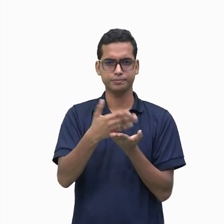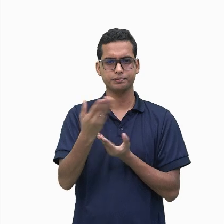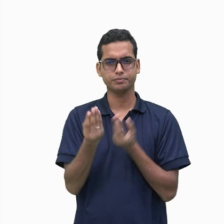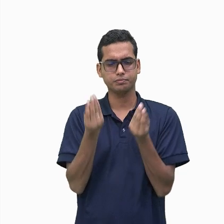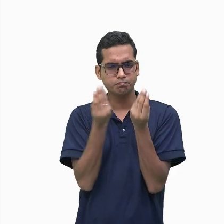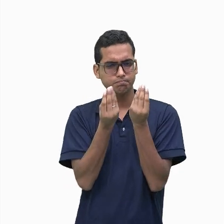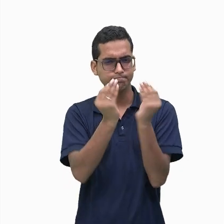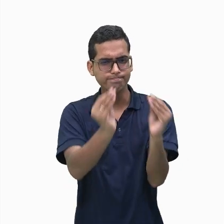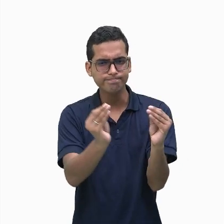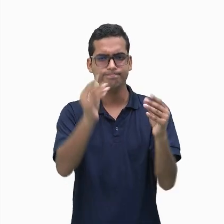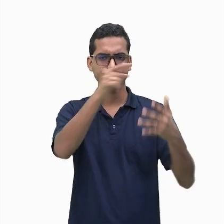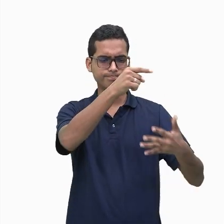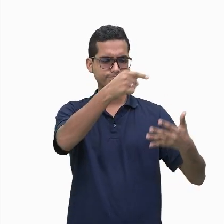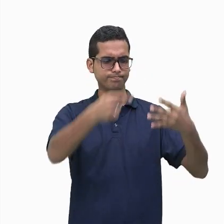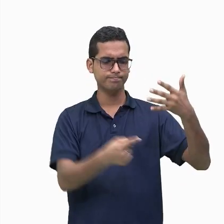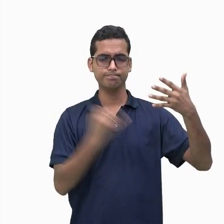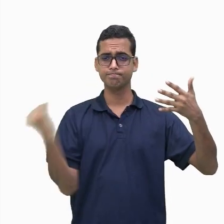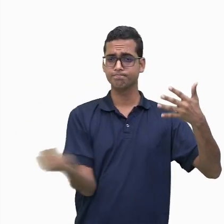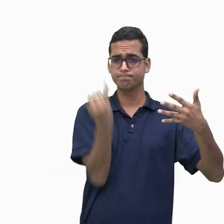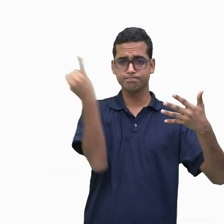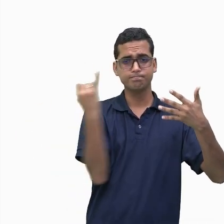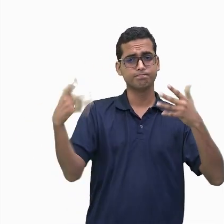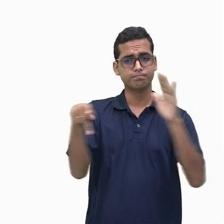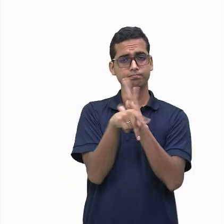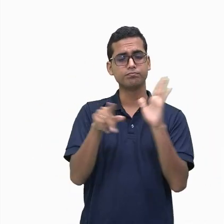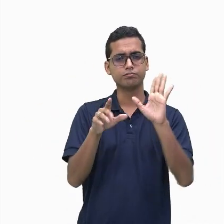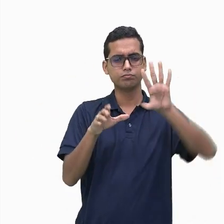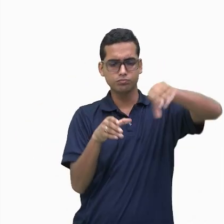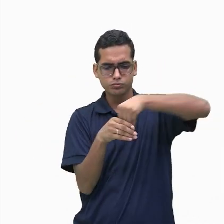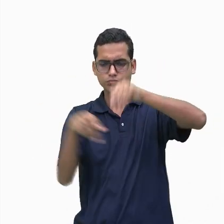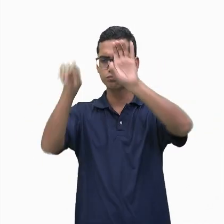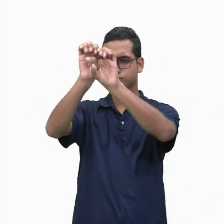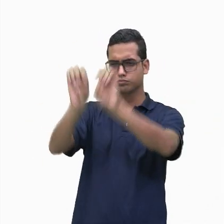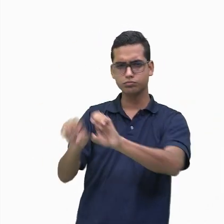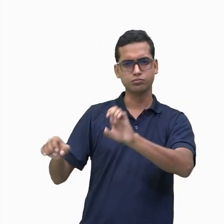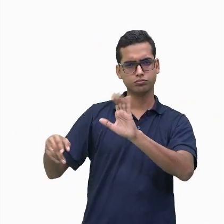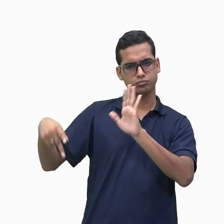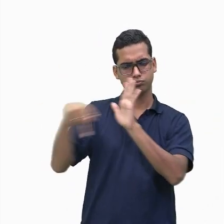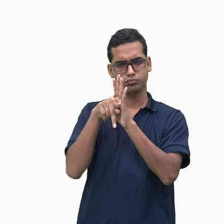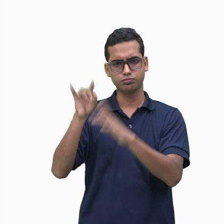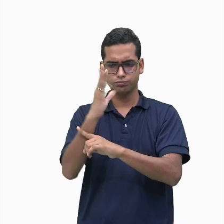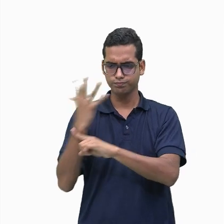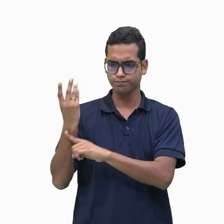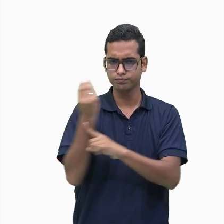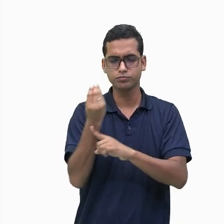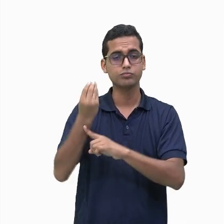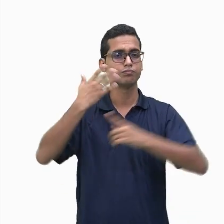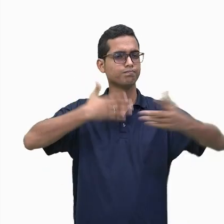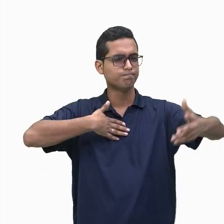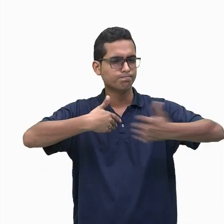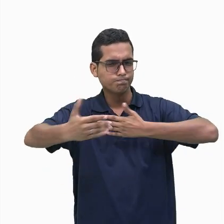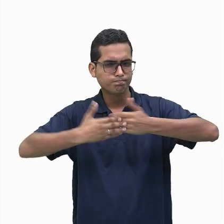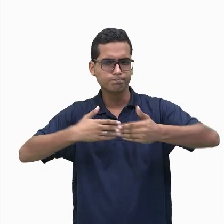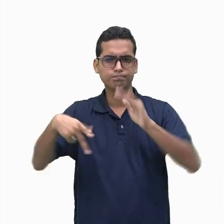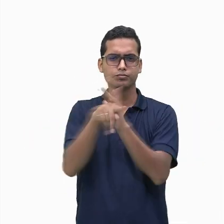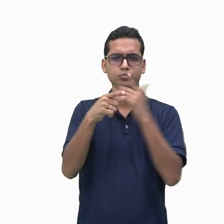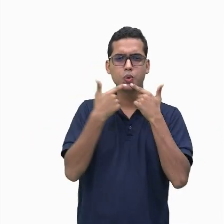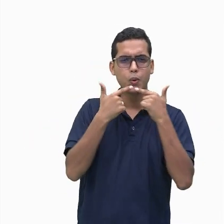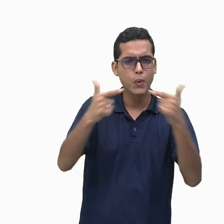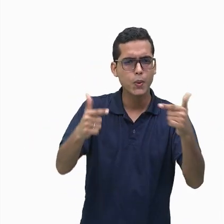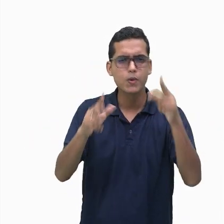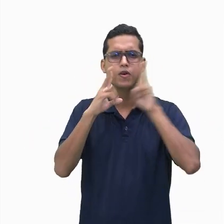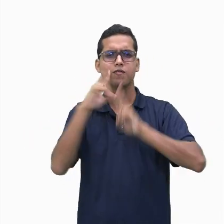componentes essenciais que estruturam uma obra artística, independente da sua linguagem